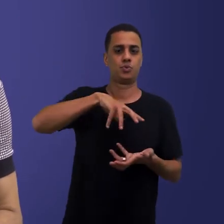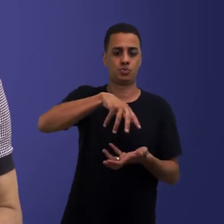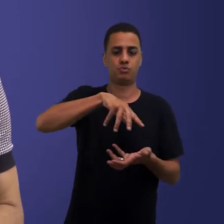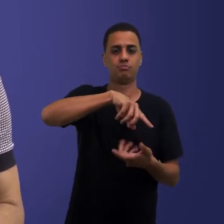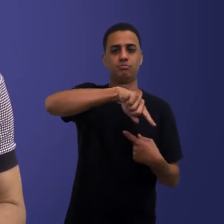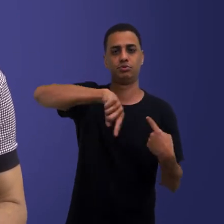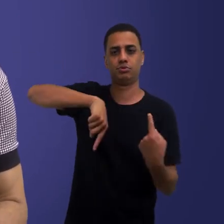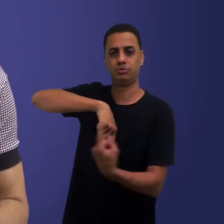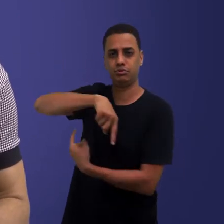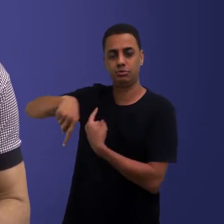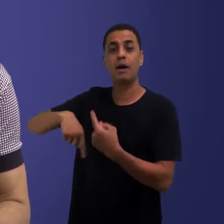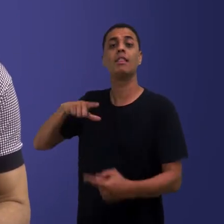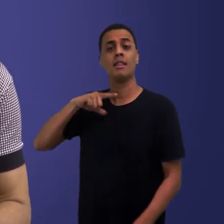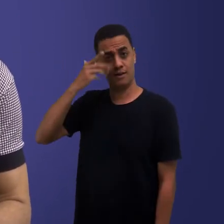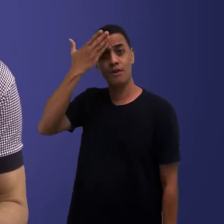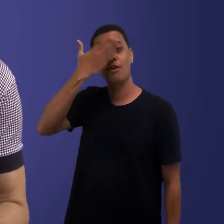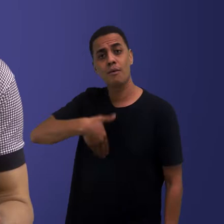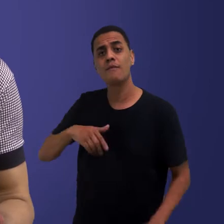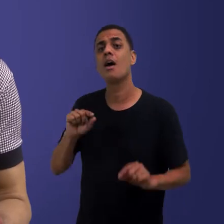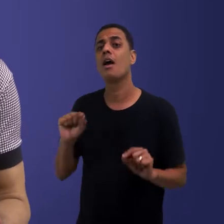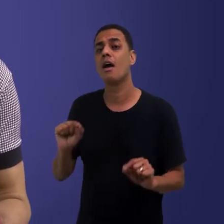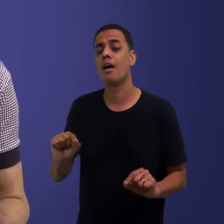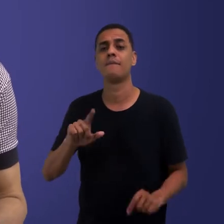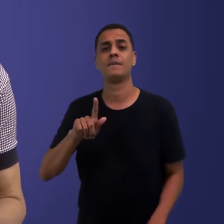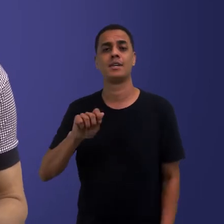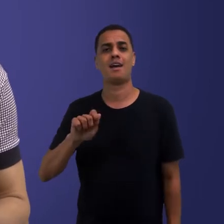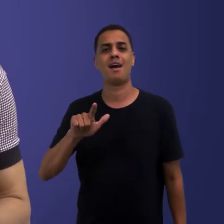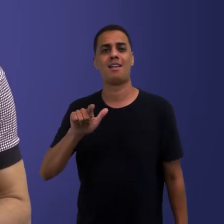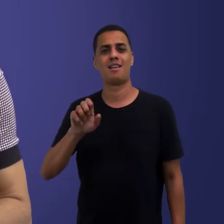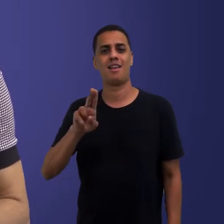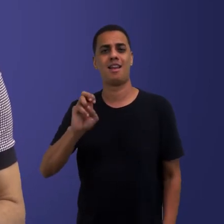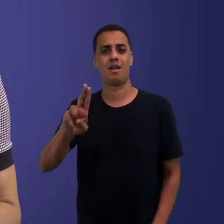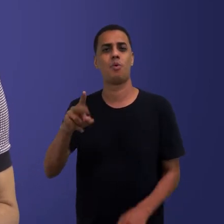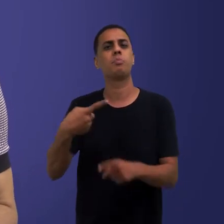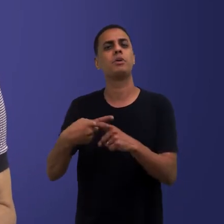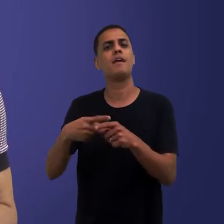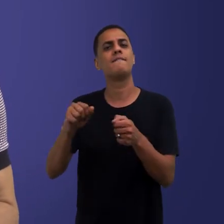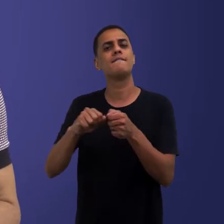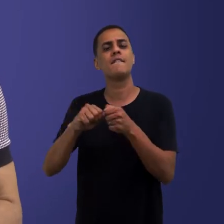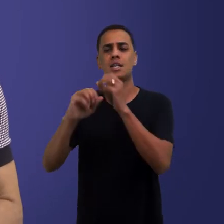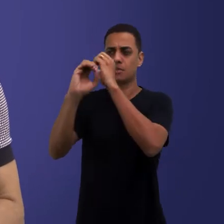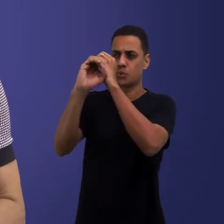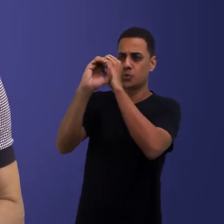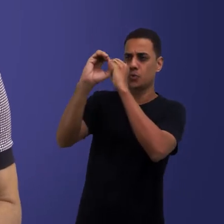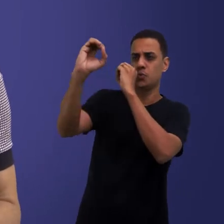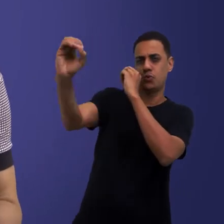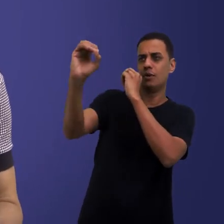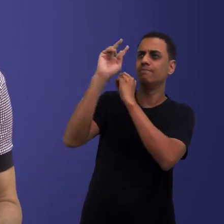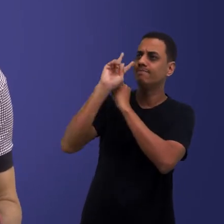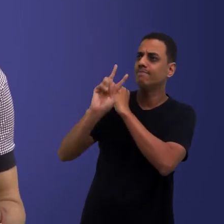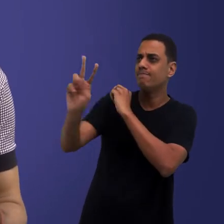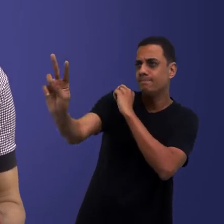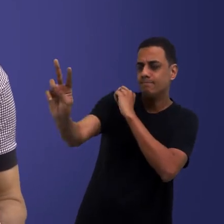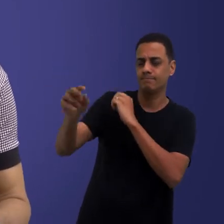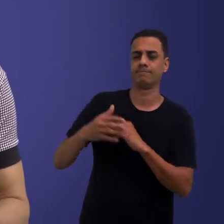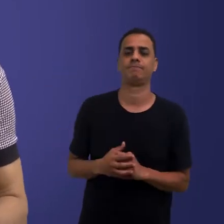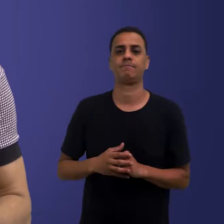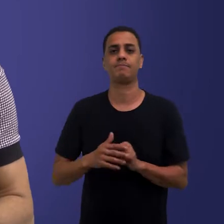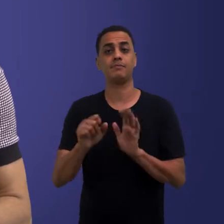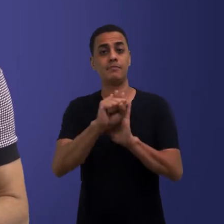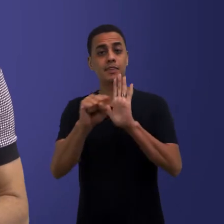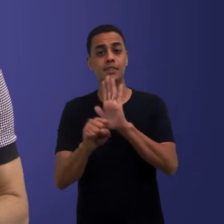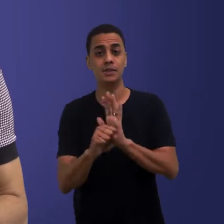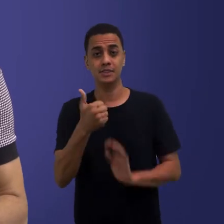no centro do universo conhecido, fato este que foi confirmado por Galileu Galilei ao apontar uma luneta para o